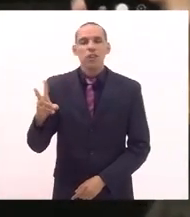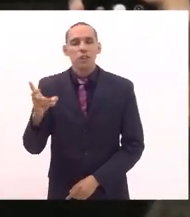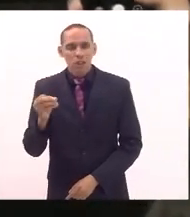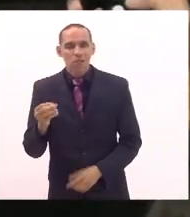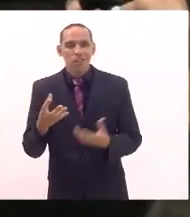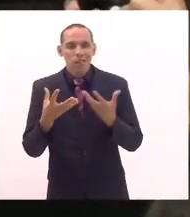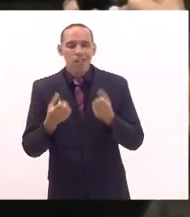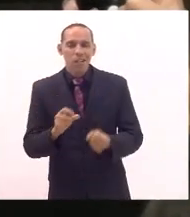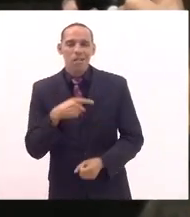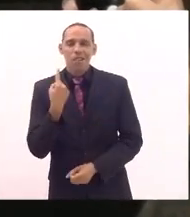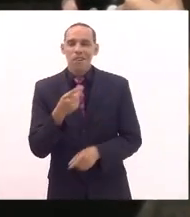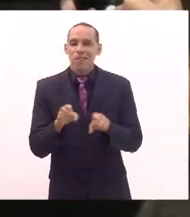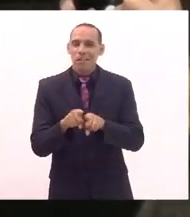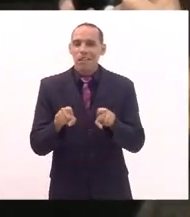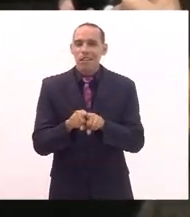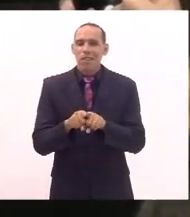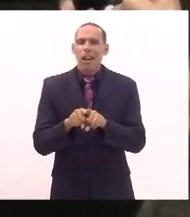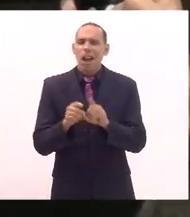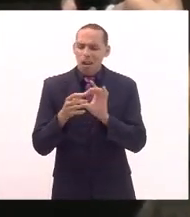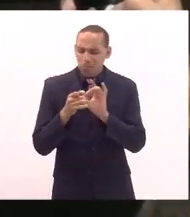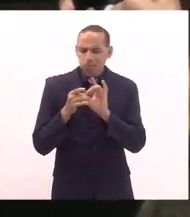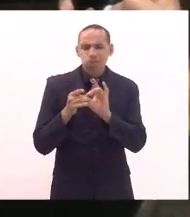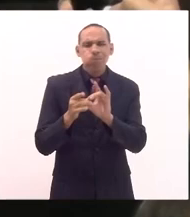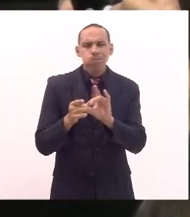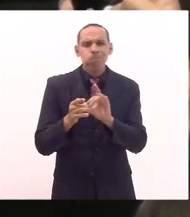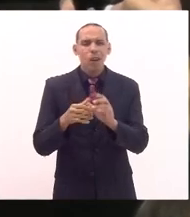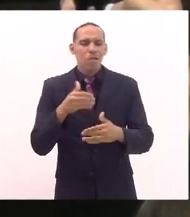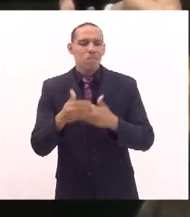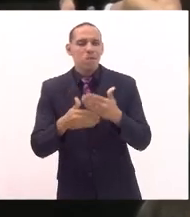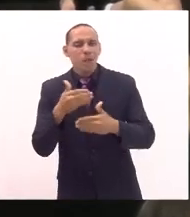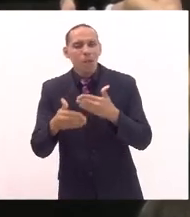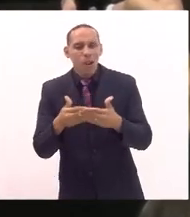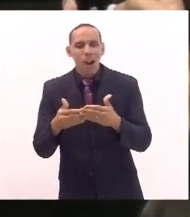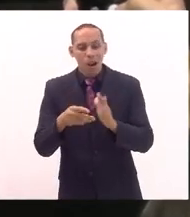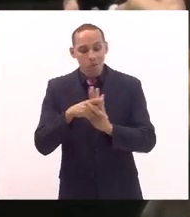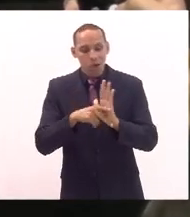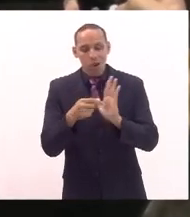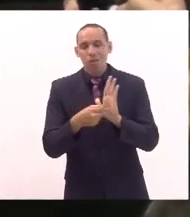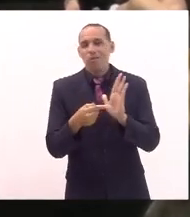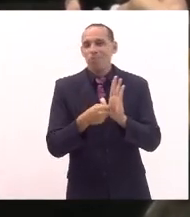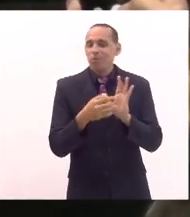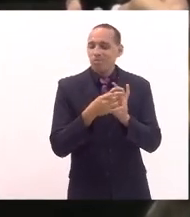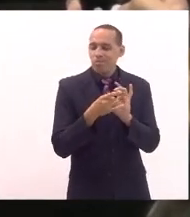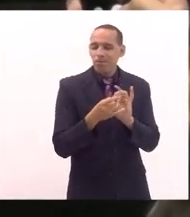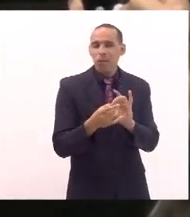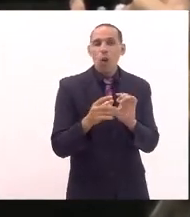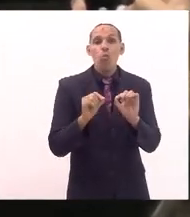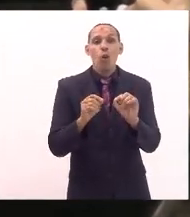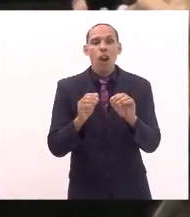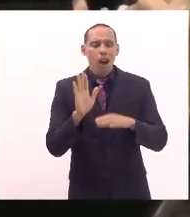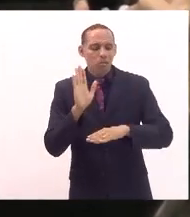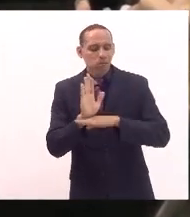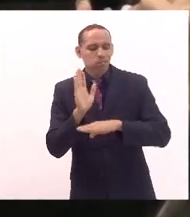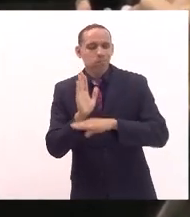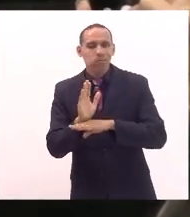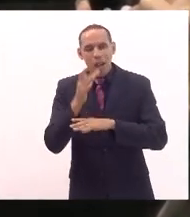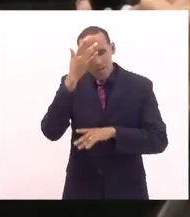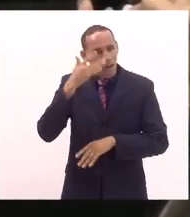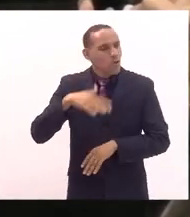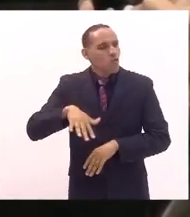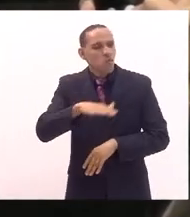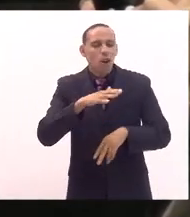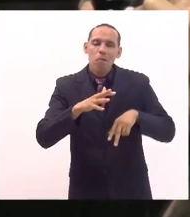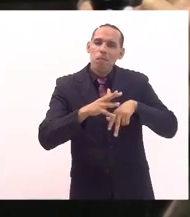também está imbuído nesse processo nesse nesse projeto de ajudar os pacientes